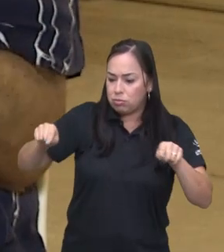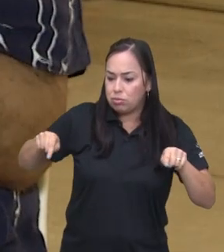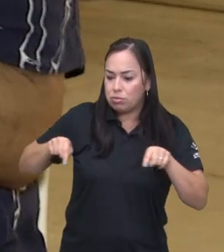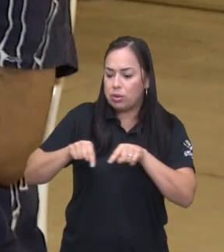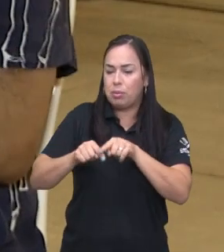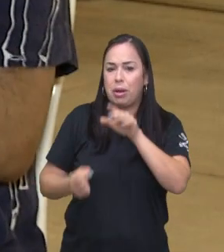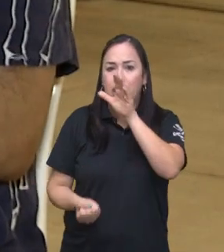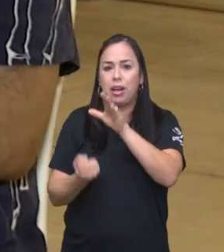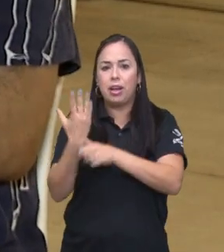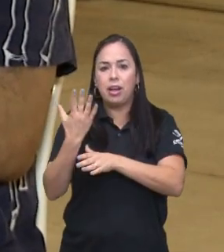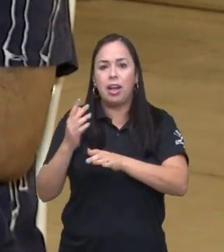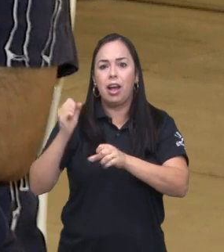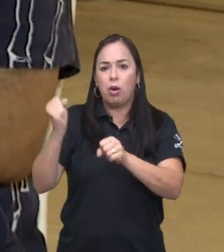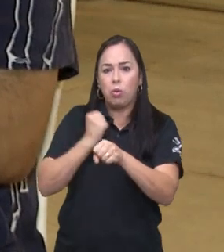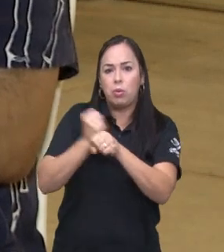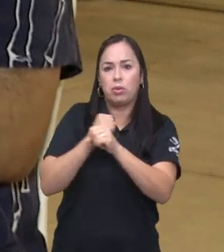que